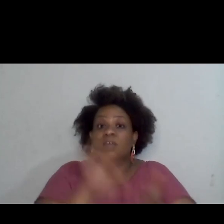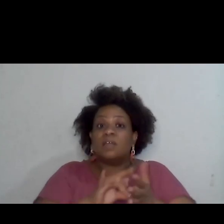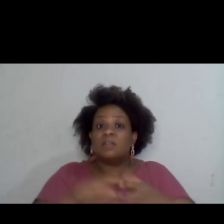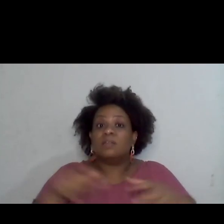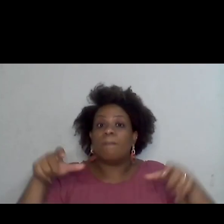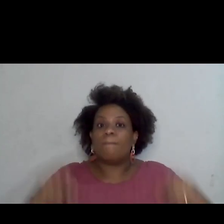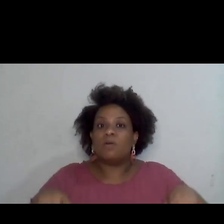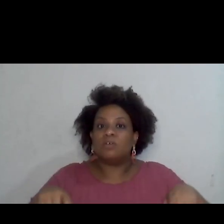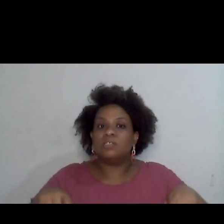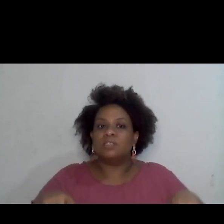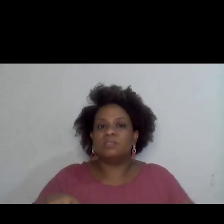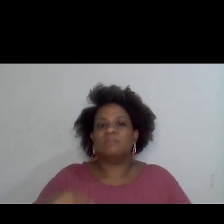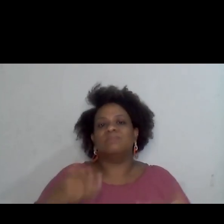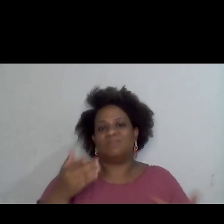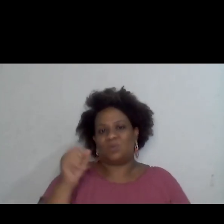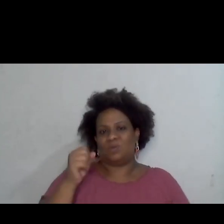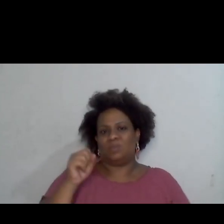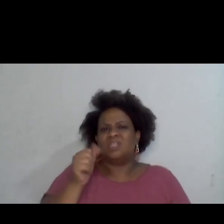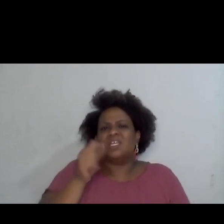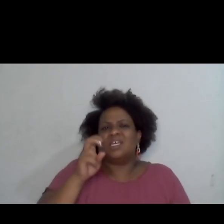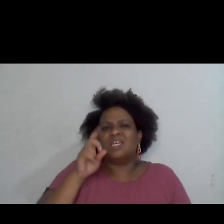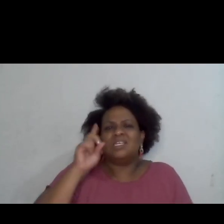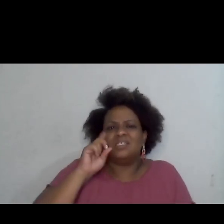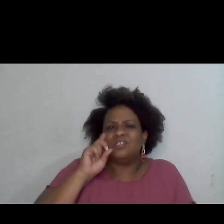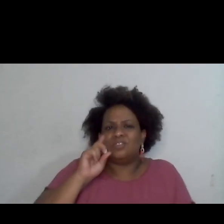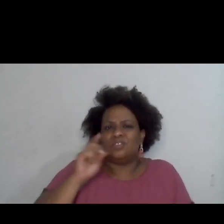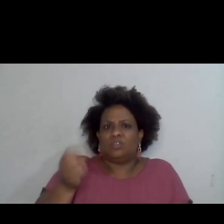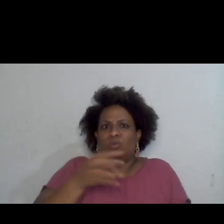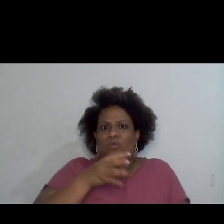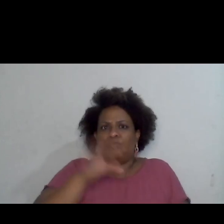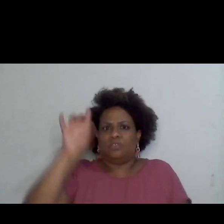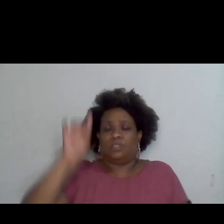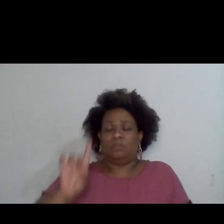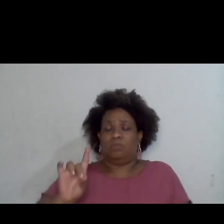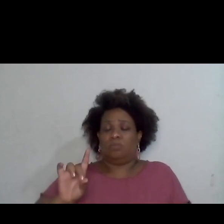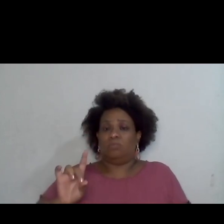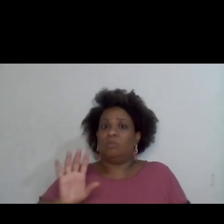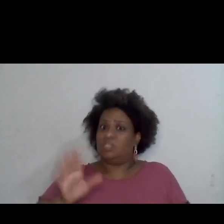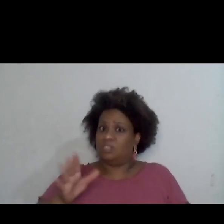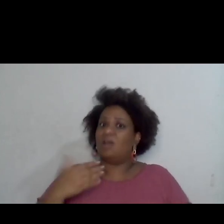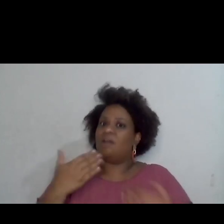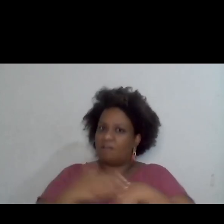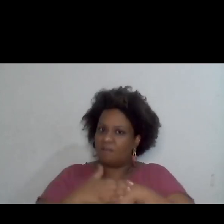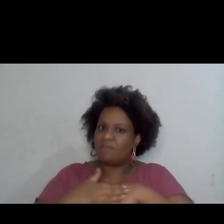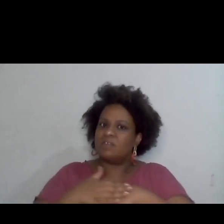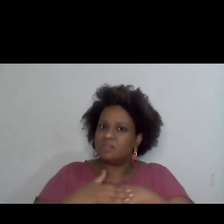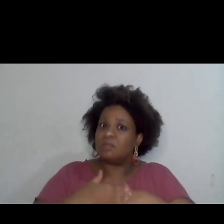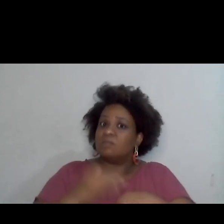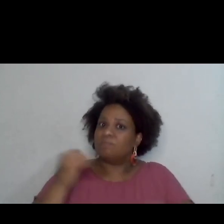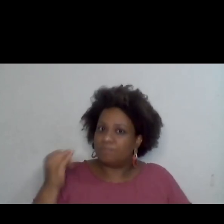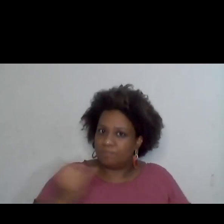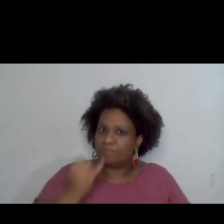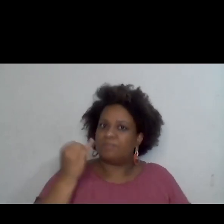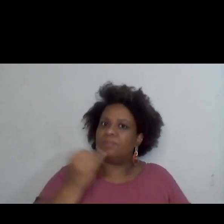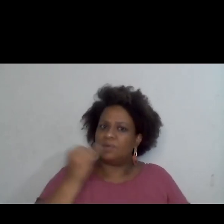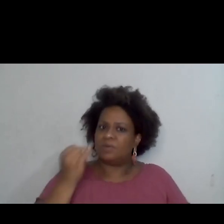Pronto. Então, a gente tinha 15 dias de gestão, mas a gente já estava falando sobre isso, porque era importante para a gente